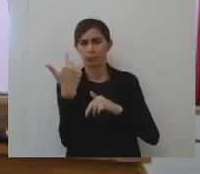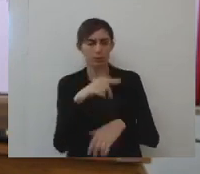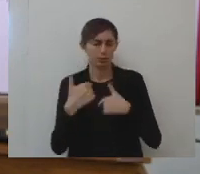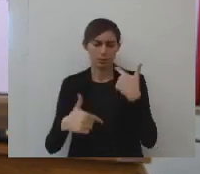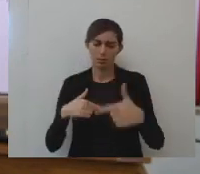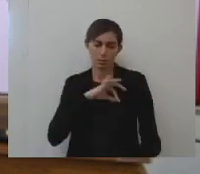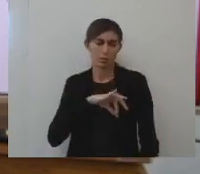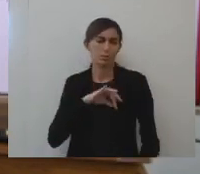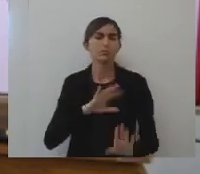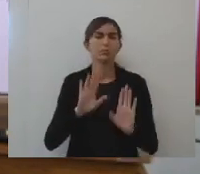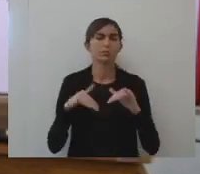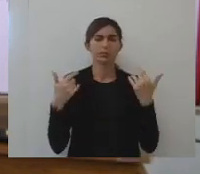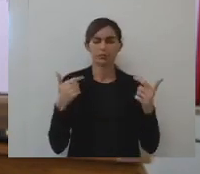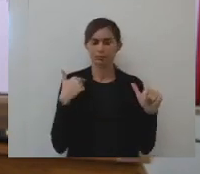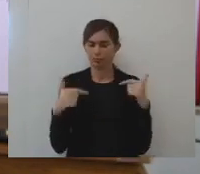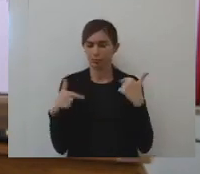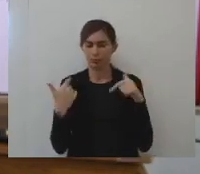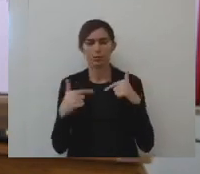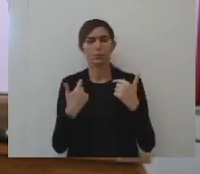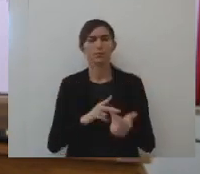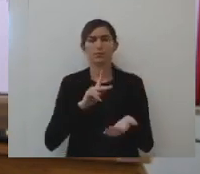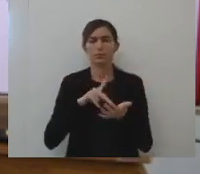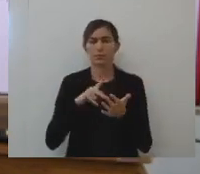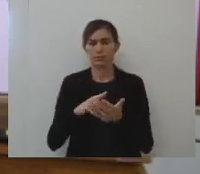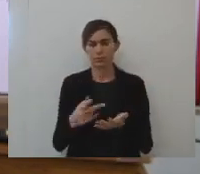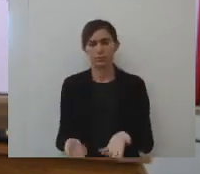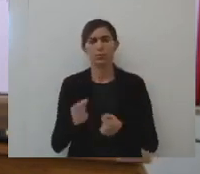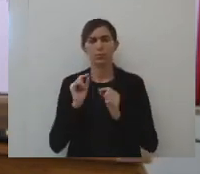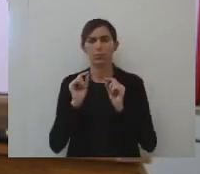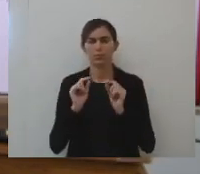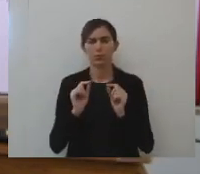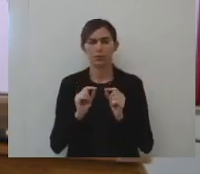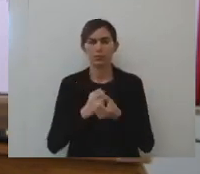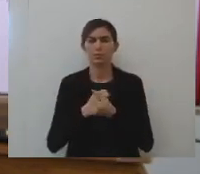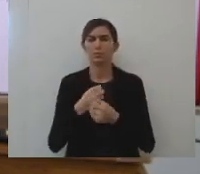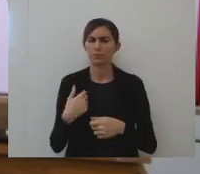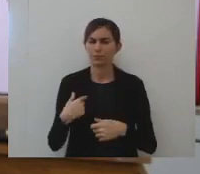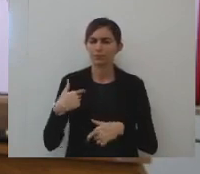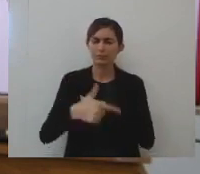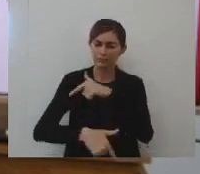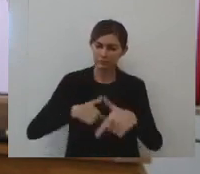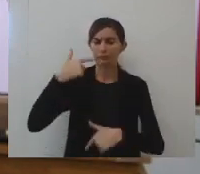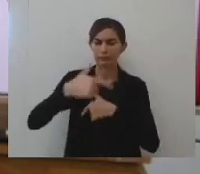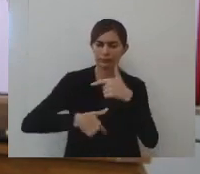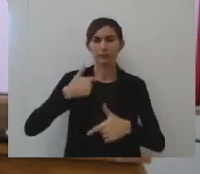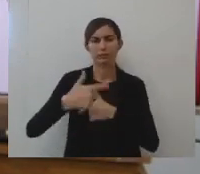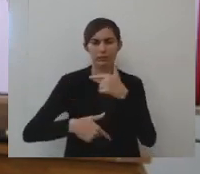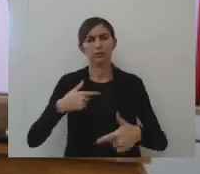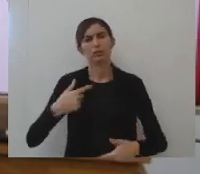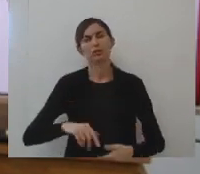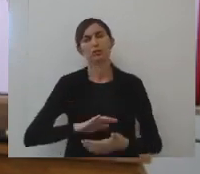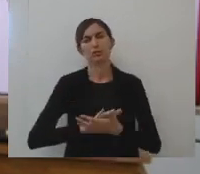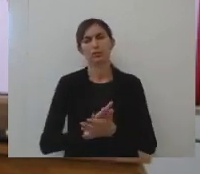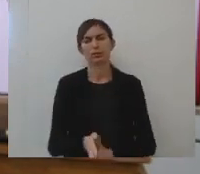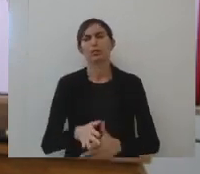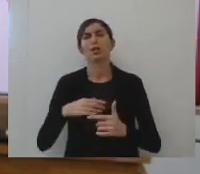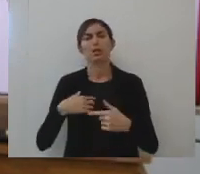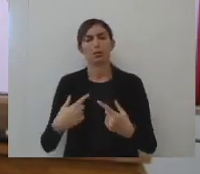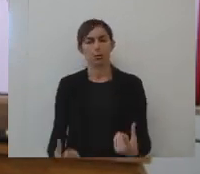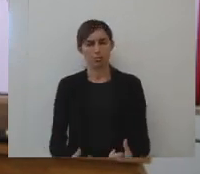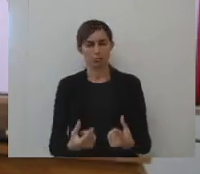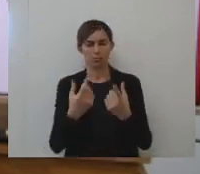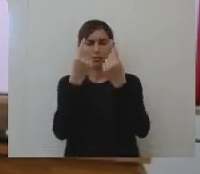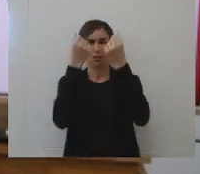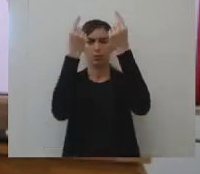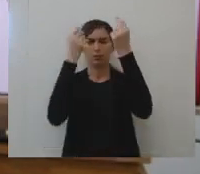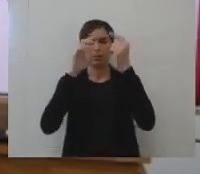assalariado, então o trabalho era realmente fruto da exploração do trabalhador. E aí a gente vai ter o capitalismo financeiro, que